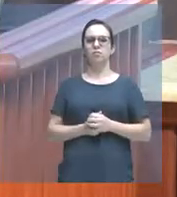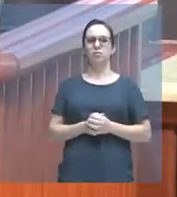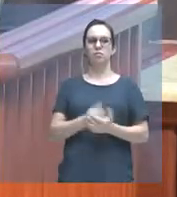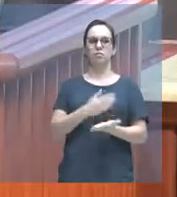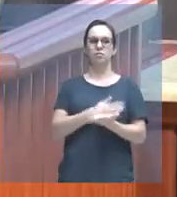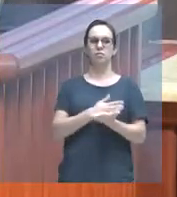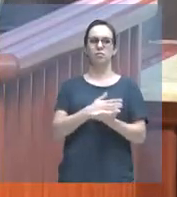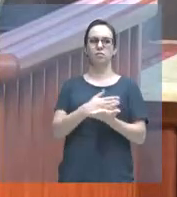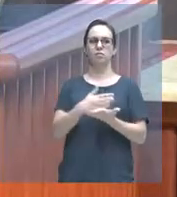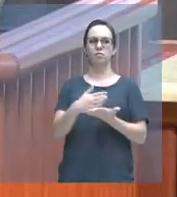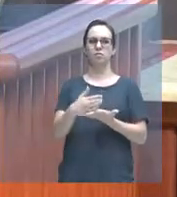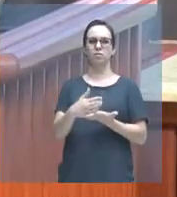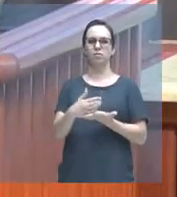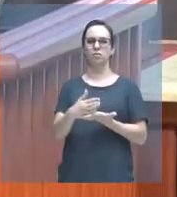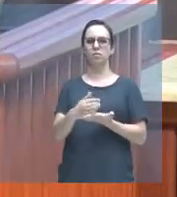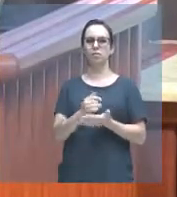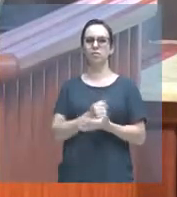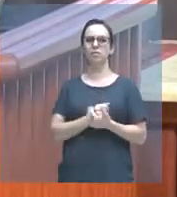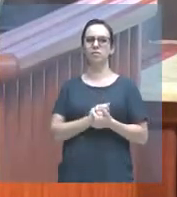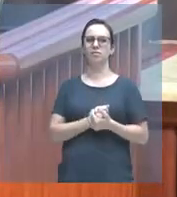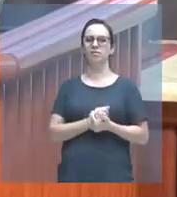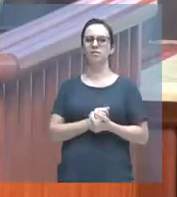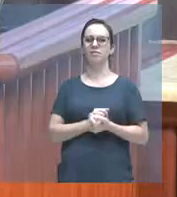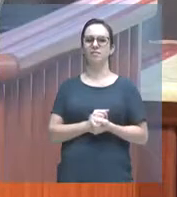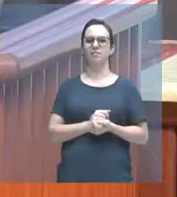eu e o Toninho, nós estávamos